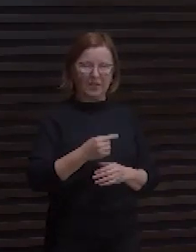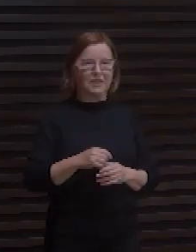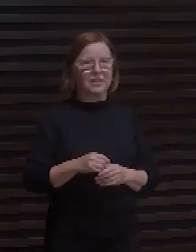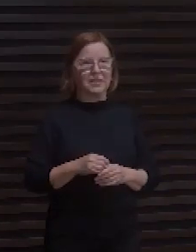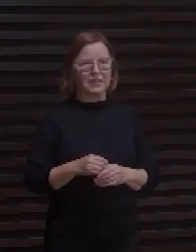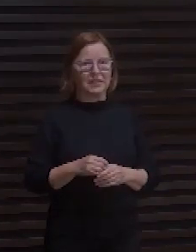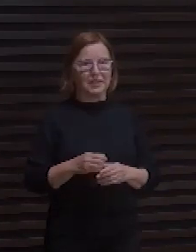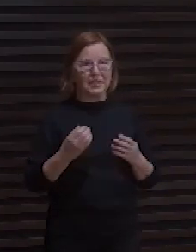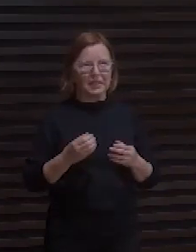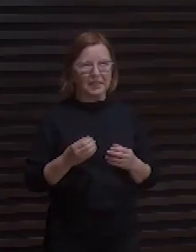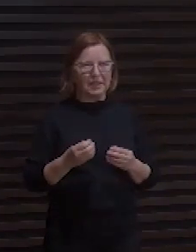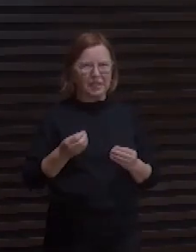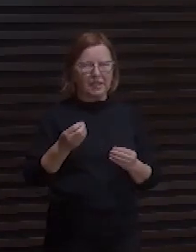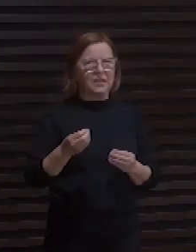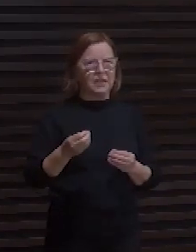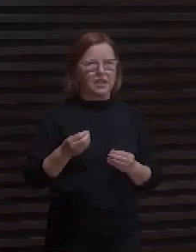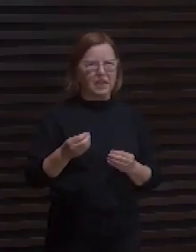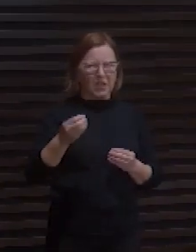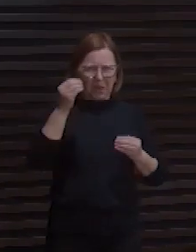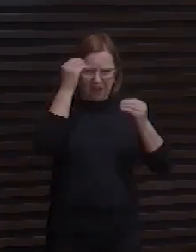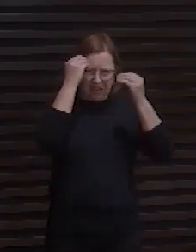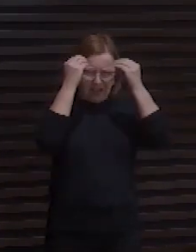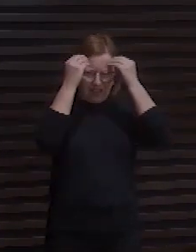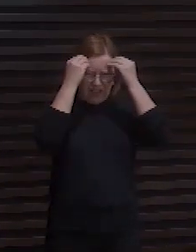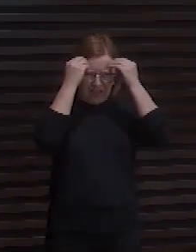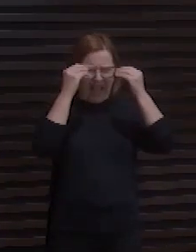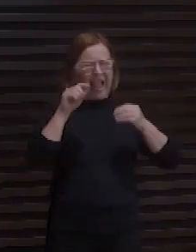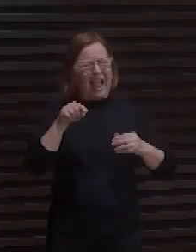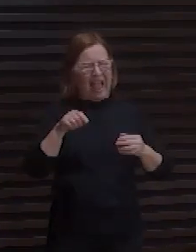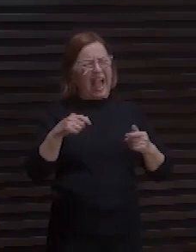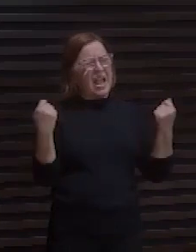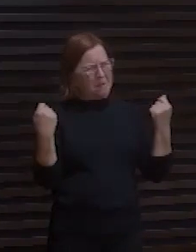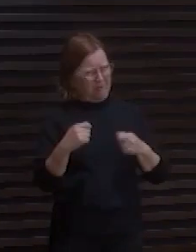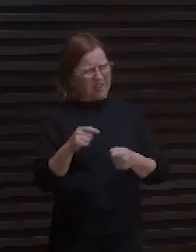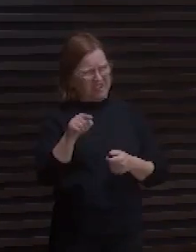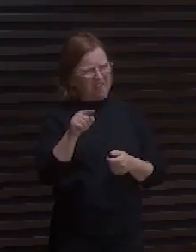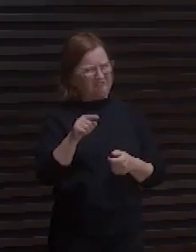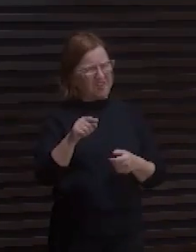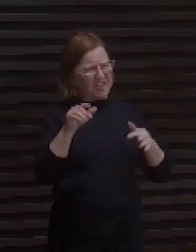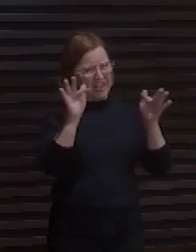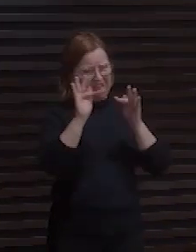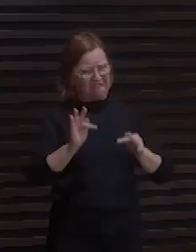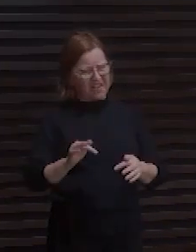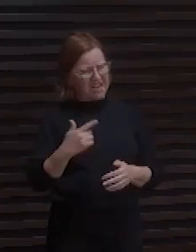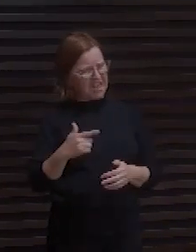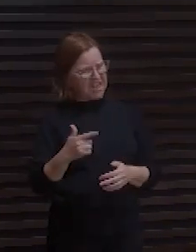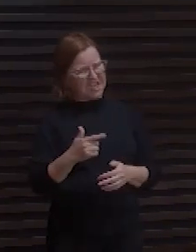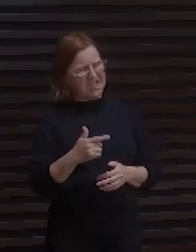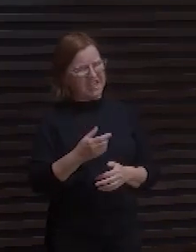nossas mentes que é possível você ser feliz sem Deus, é possível você ser feliz sem a vida de